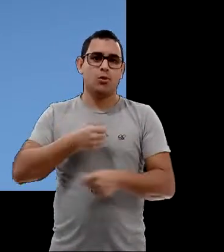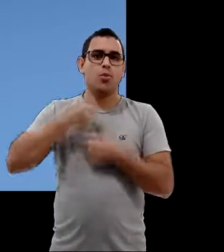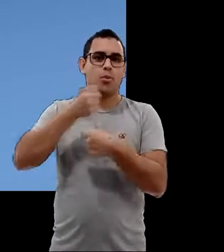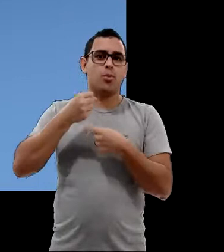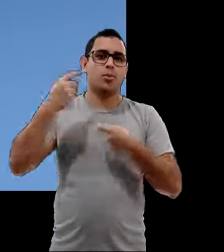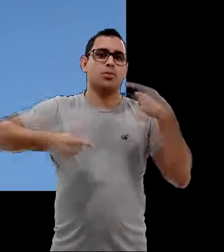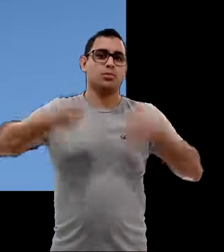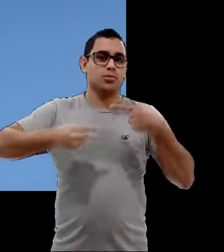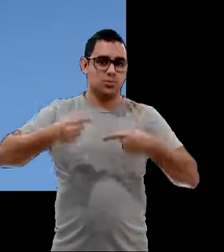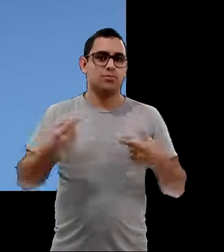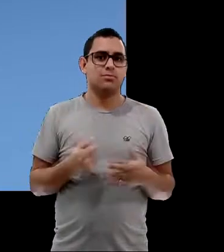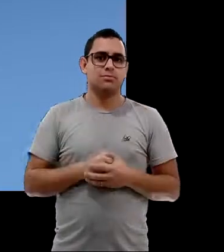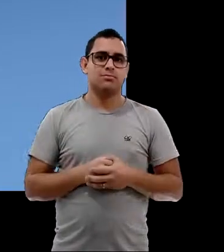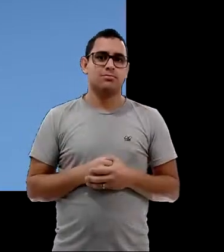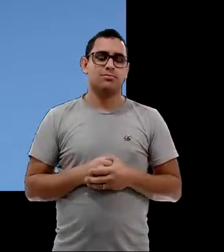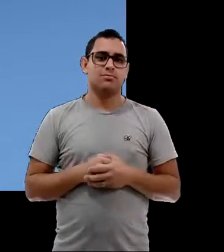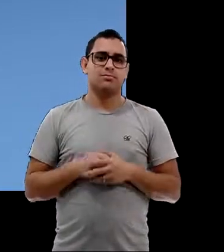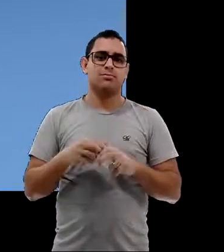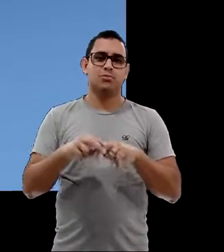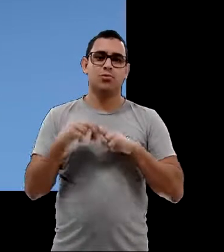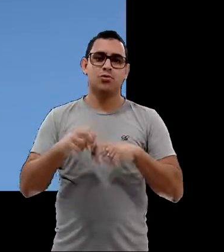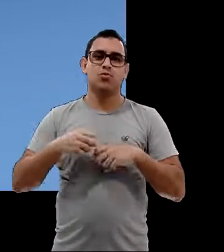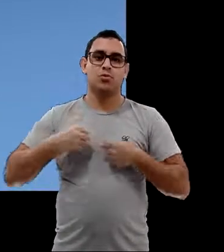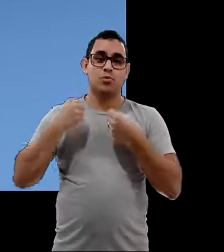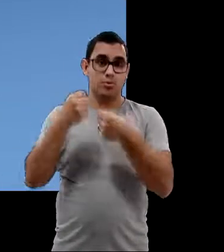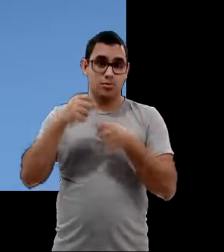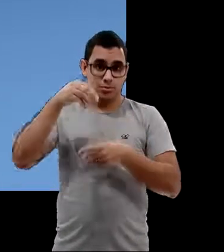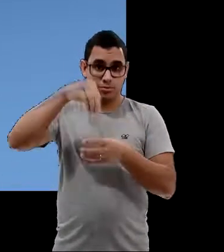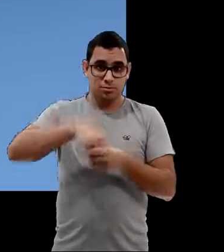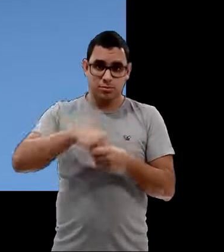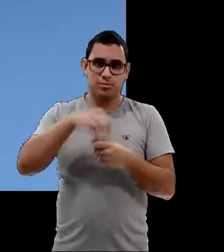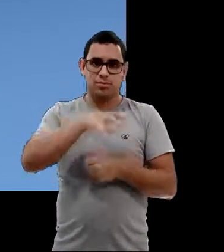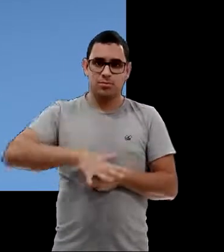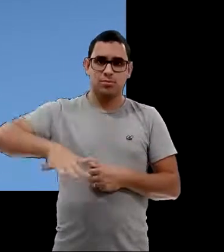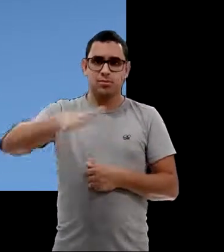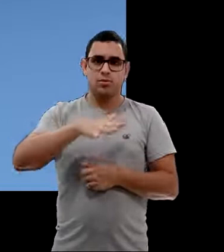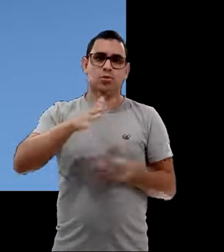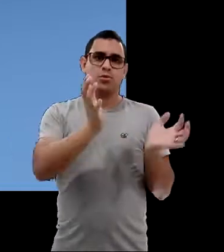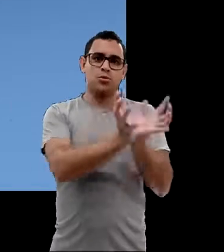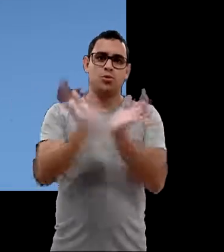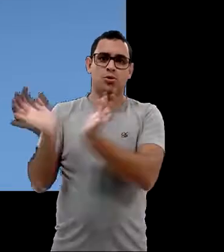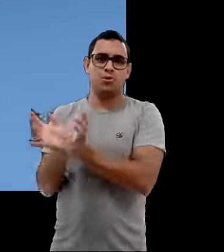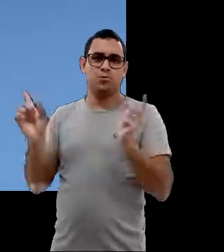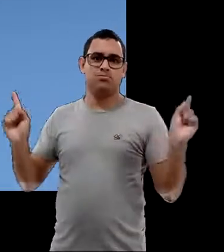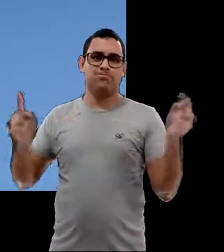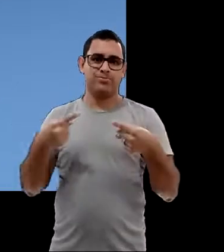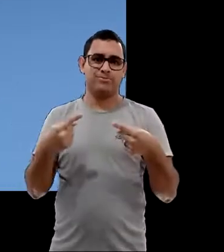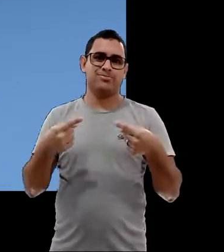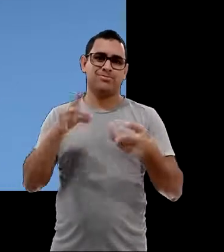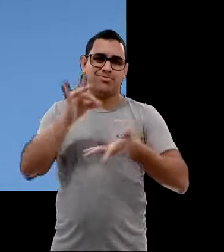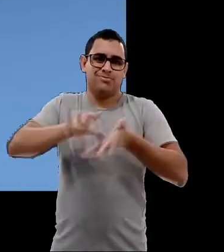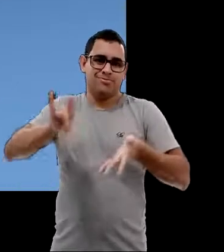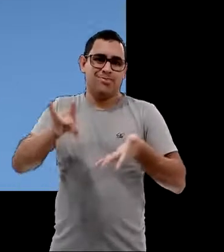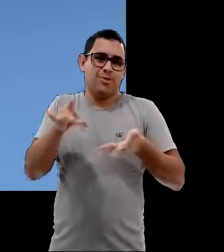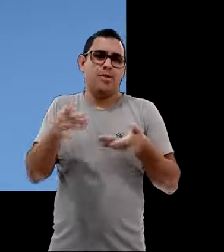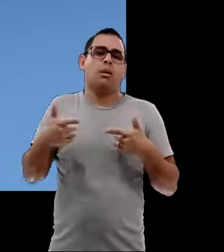pelo poder político, pelo poder dentro do seu próprio território, né, de tribos rivais. Então isso aí